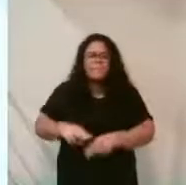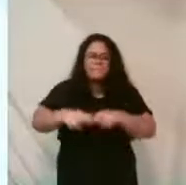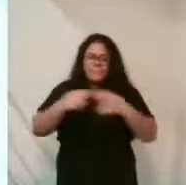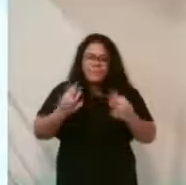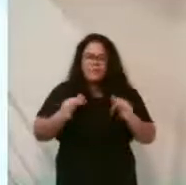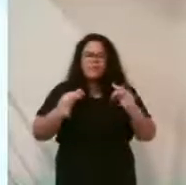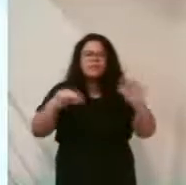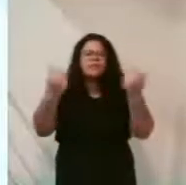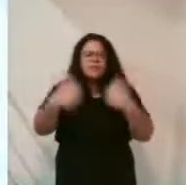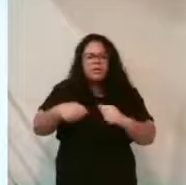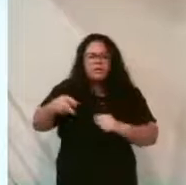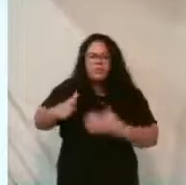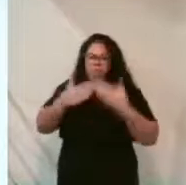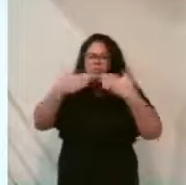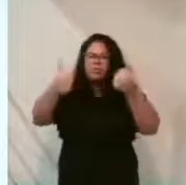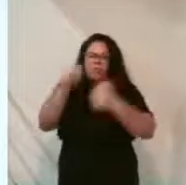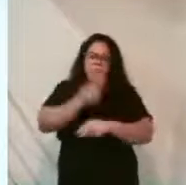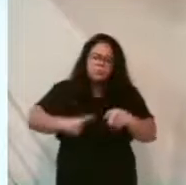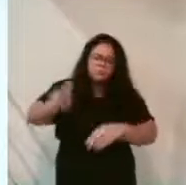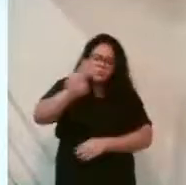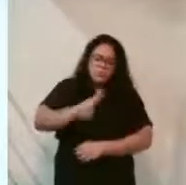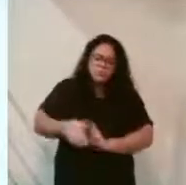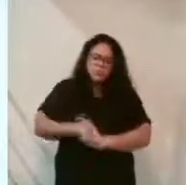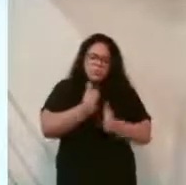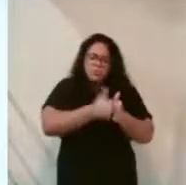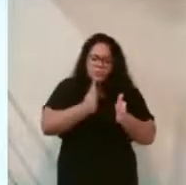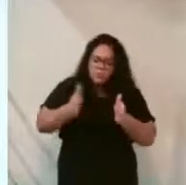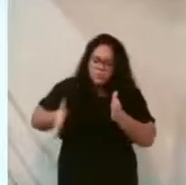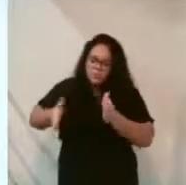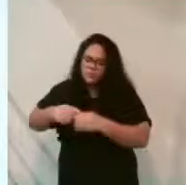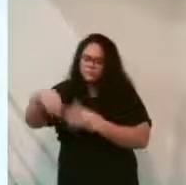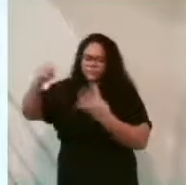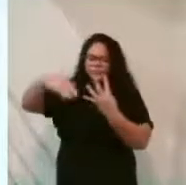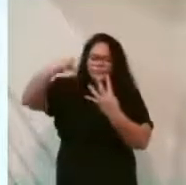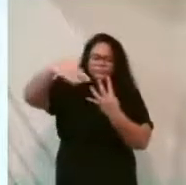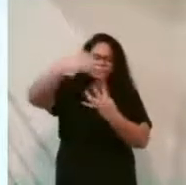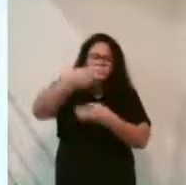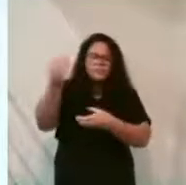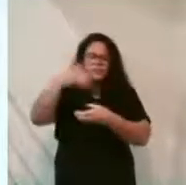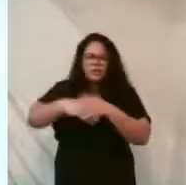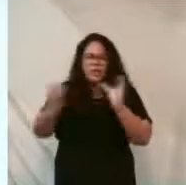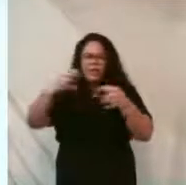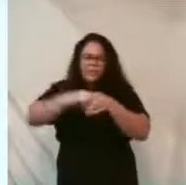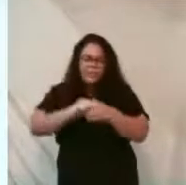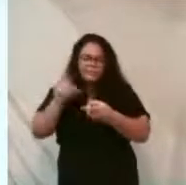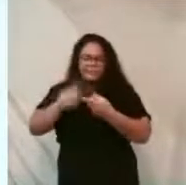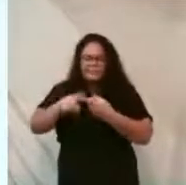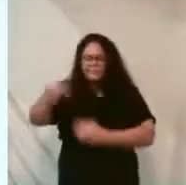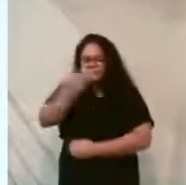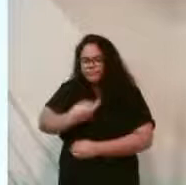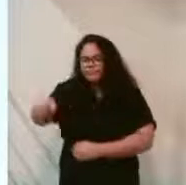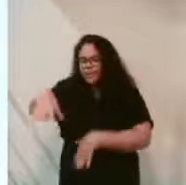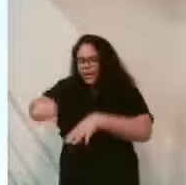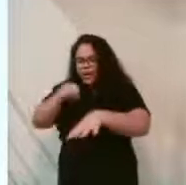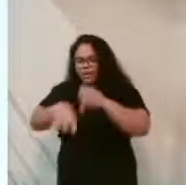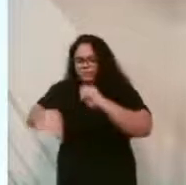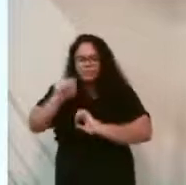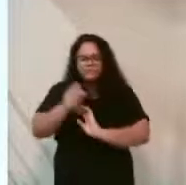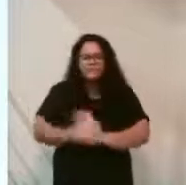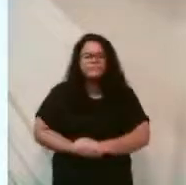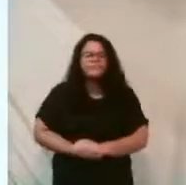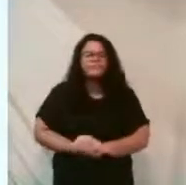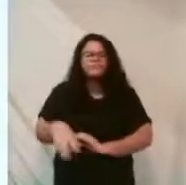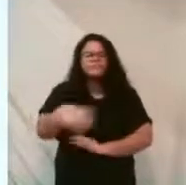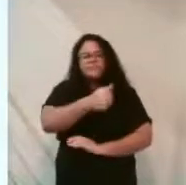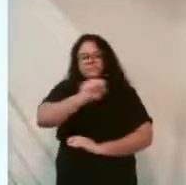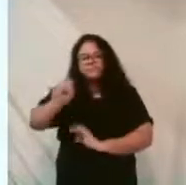reciclagem, da coleta seletiva, da logística reversa para as cooperativas e associação de catadores de materiais recicláveis. 18. A isenção